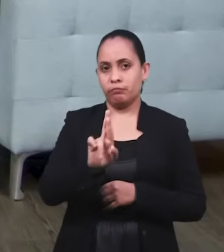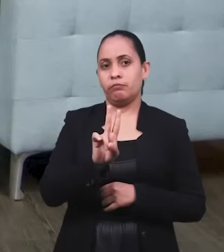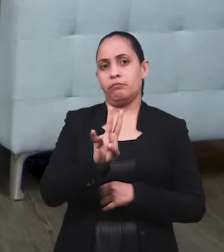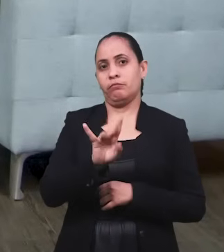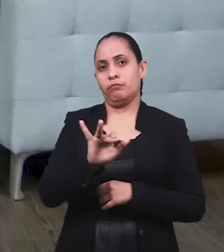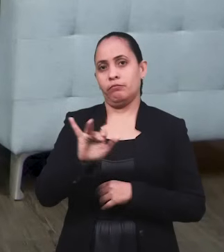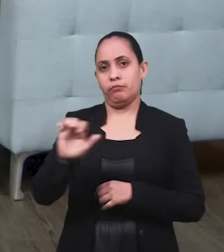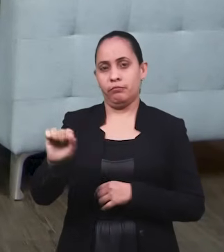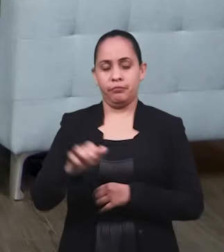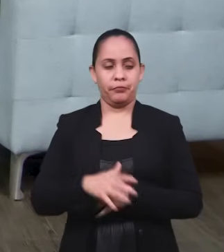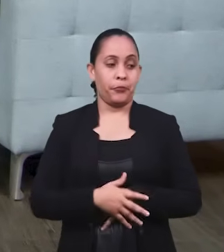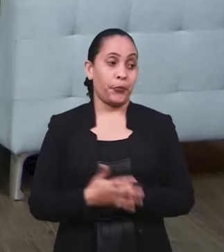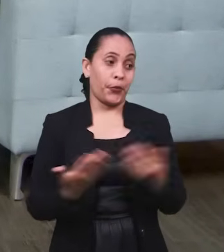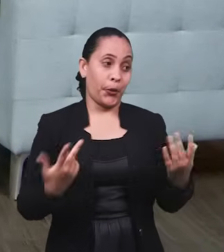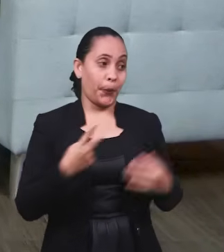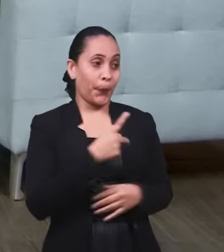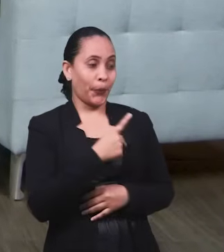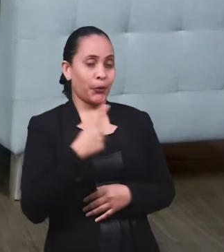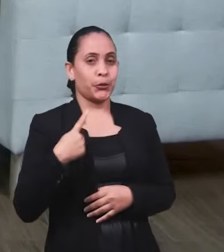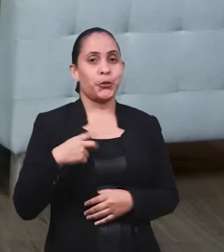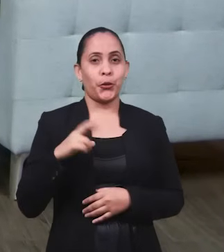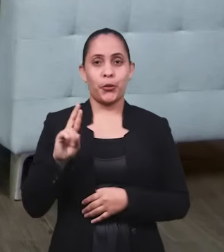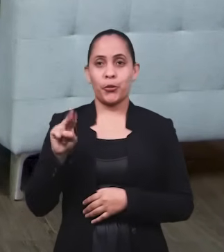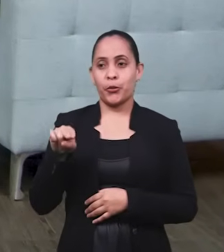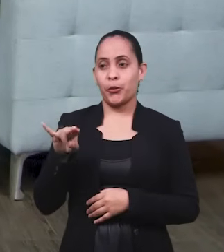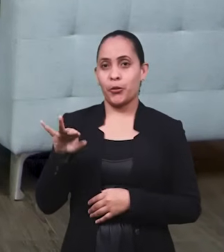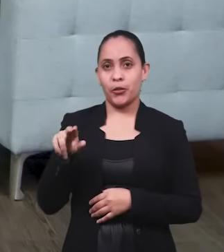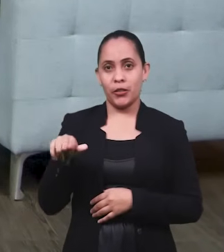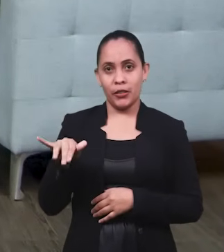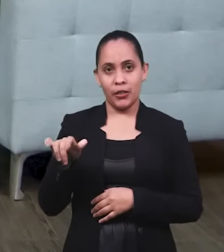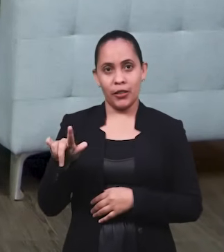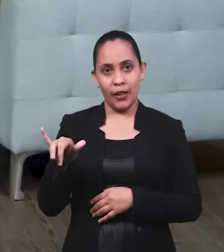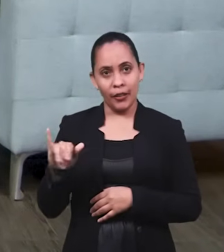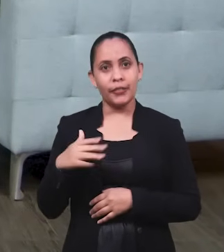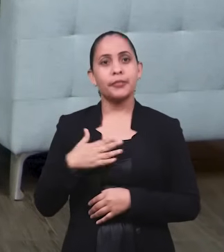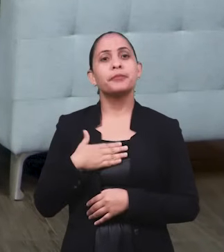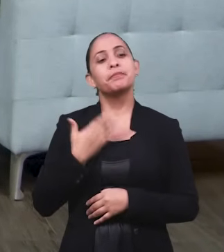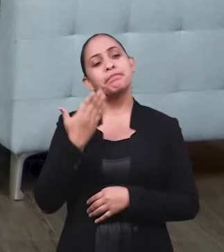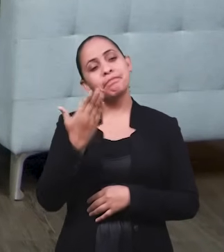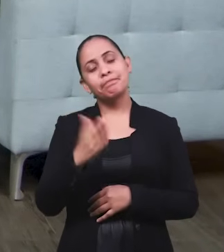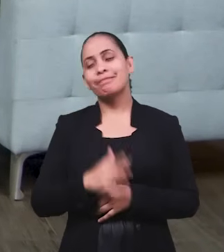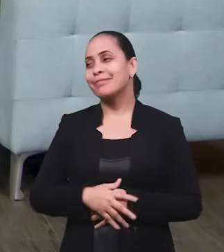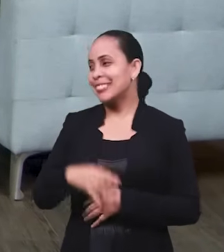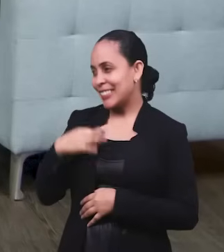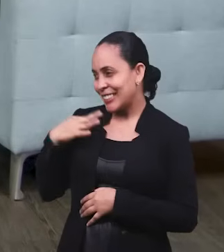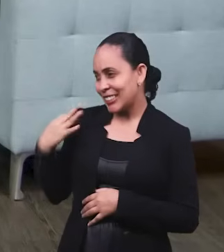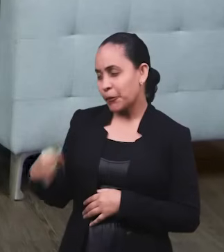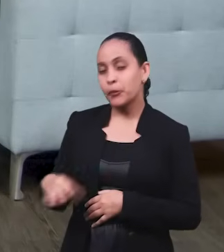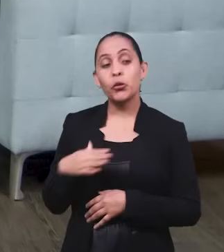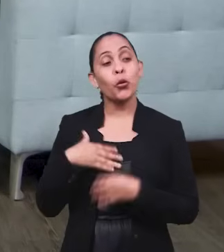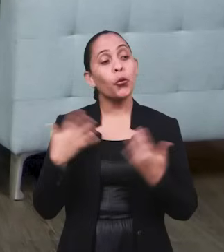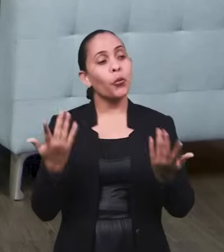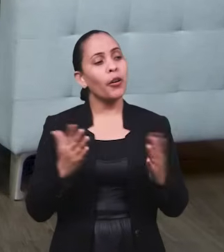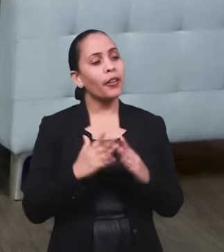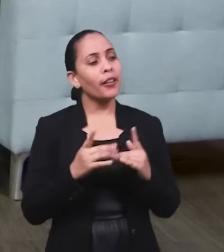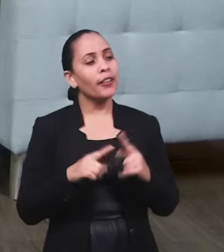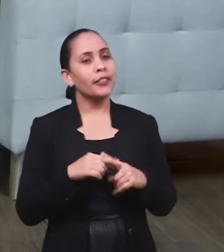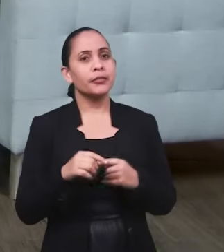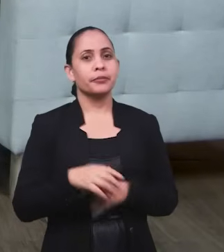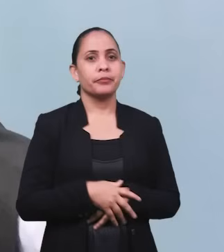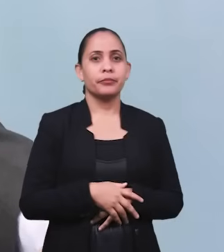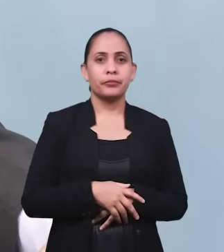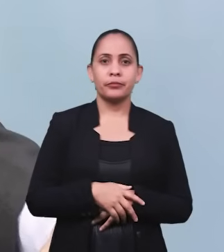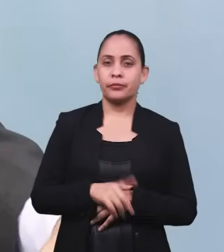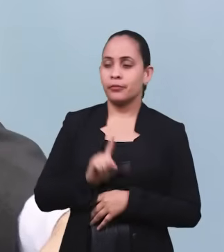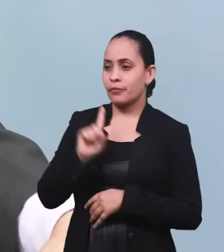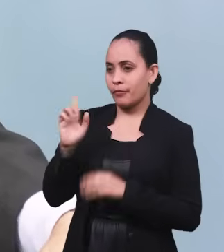Glória a Deus. Pastor Ronieli Vieira Novaes. Exatamente. O senhor está em qual igreja hoje? Eu estou